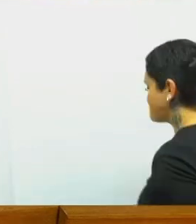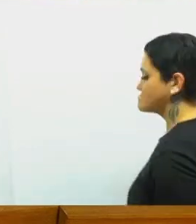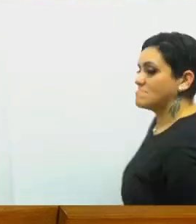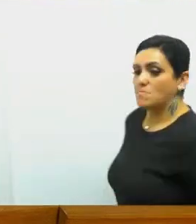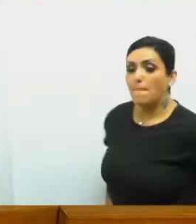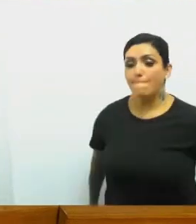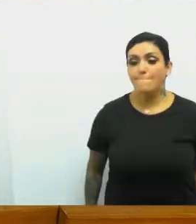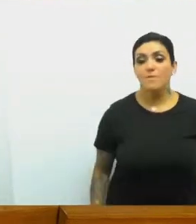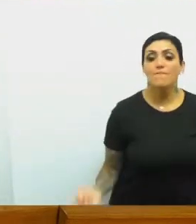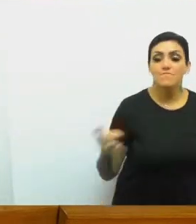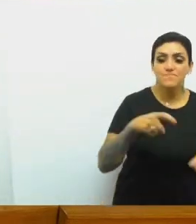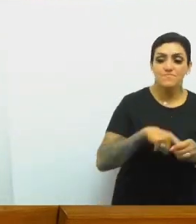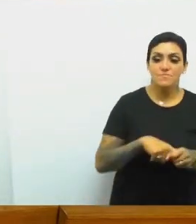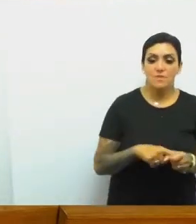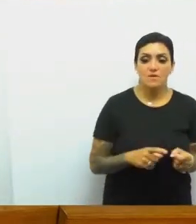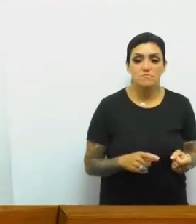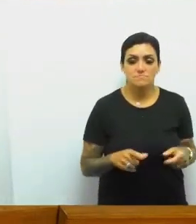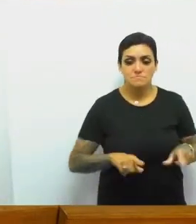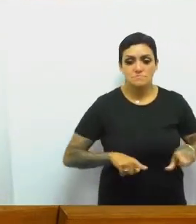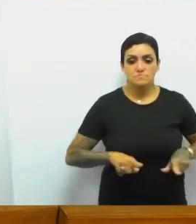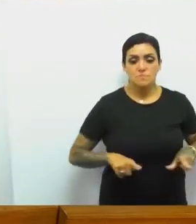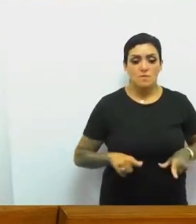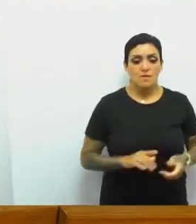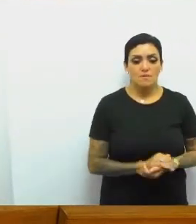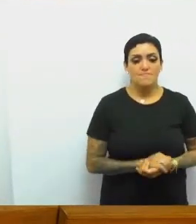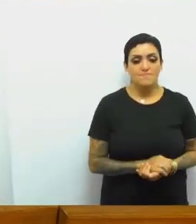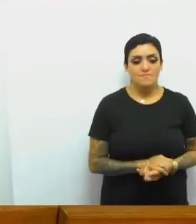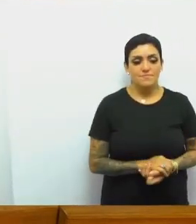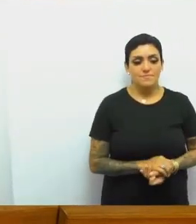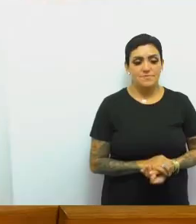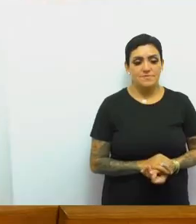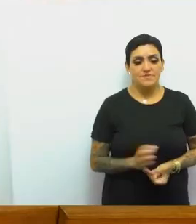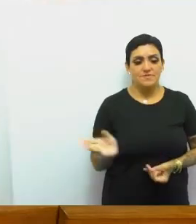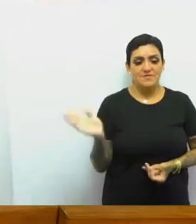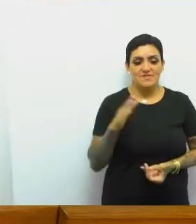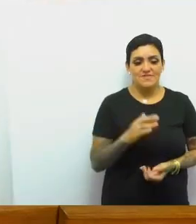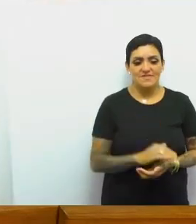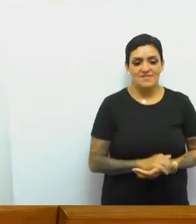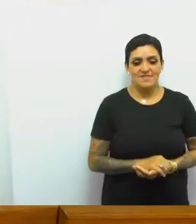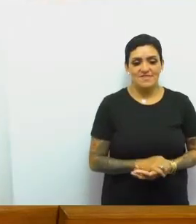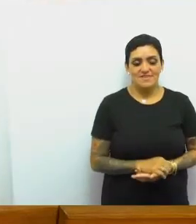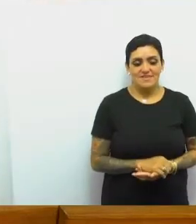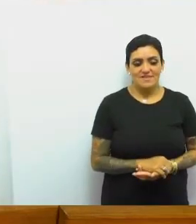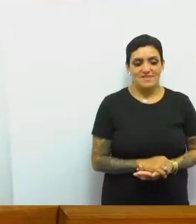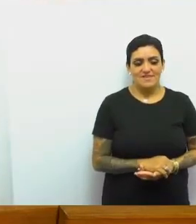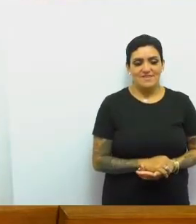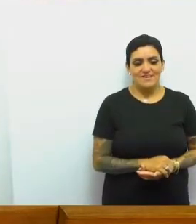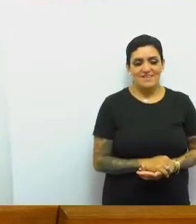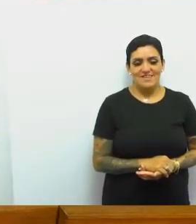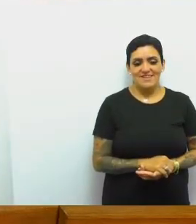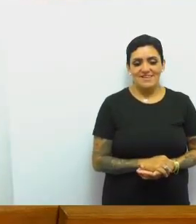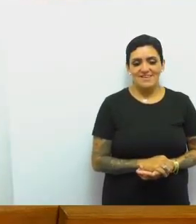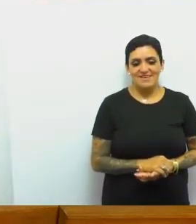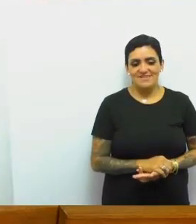Retornando à sessão, vamos fazer a recomposição de